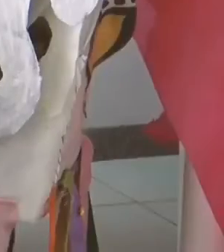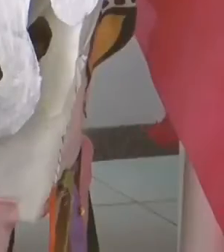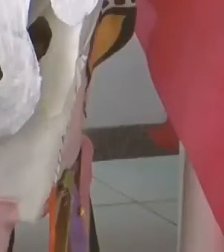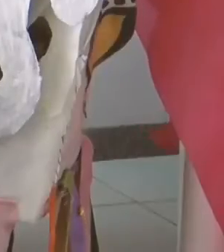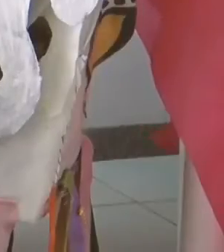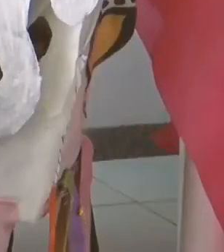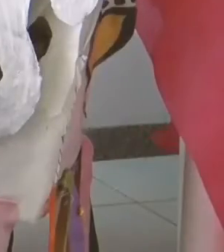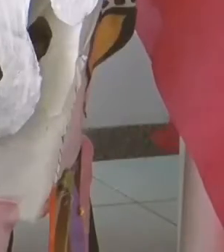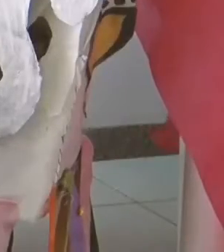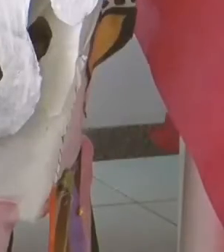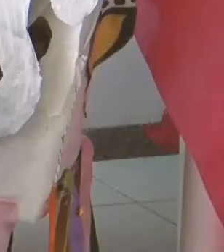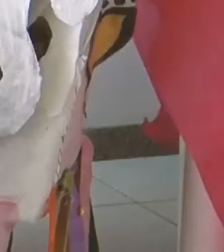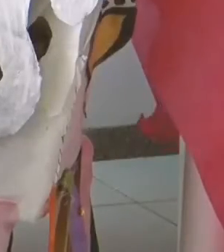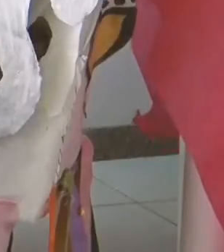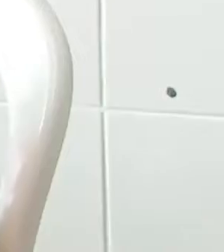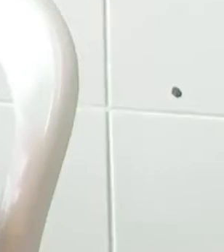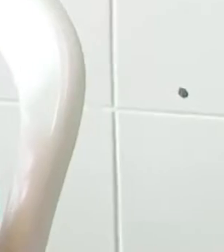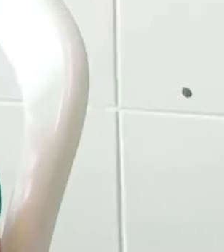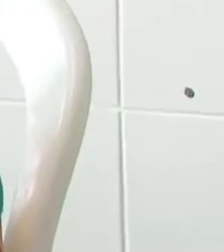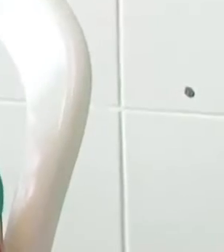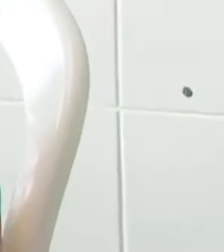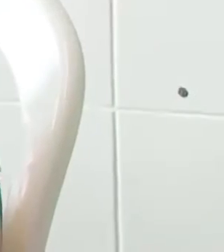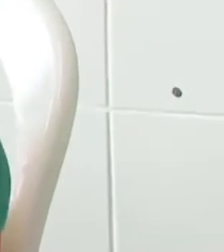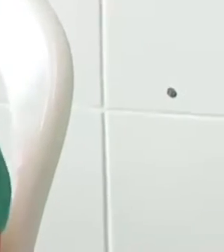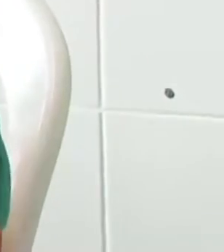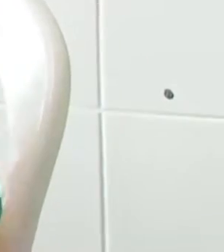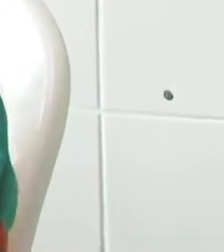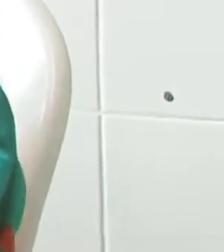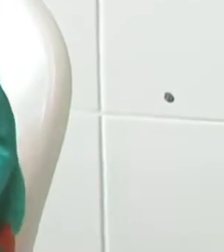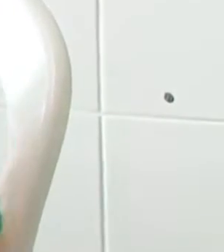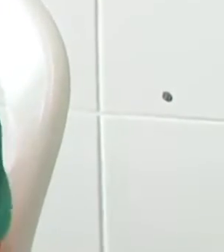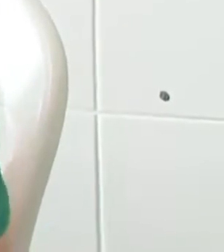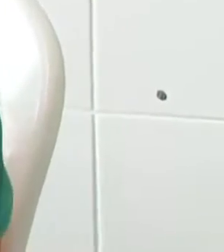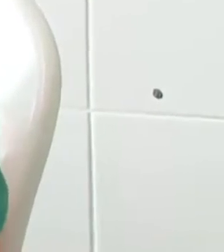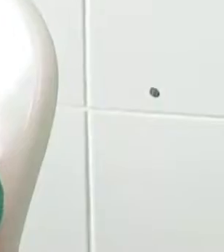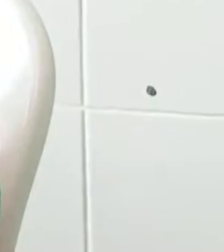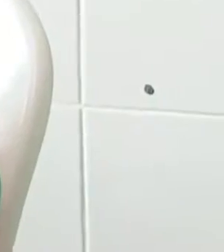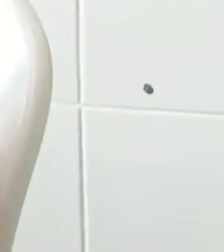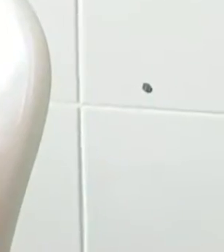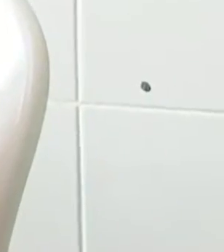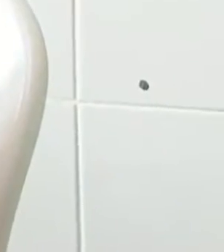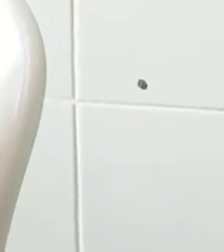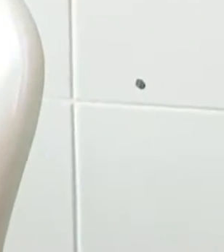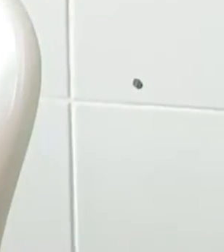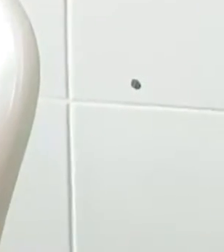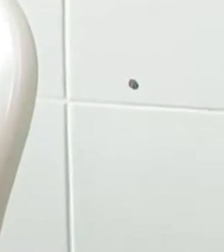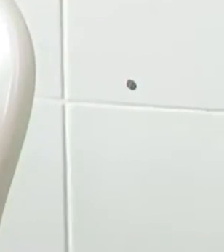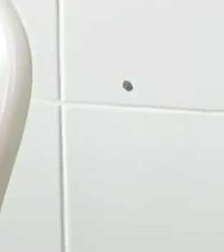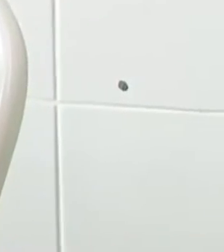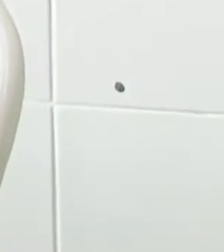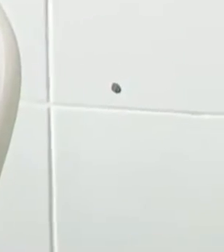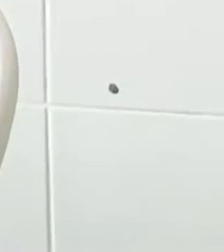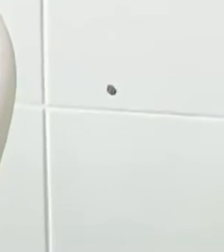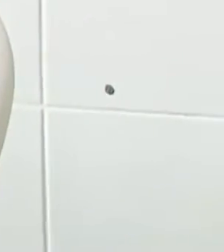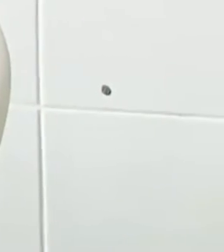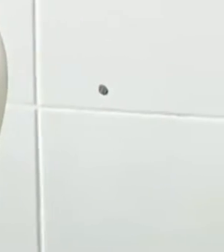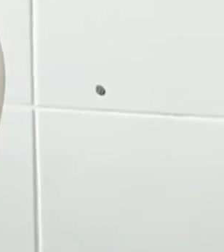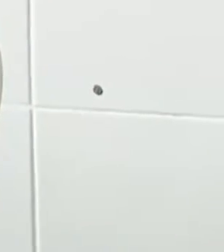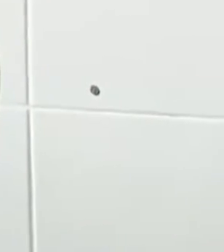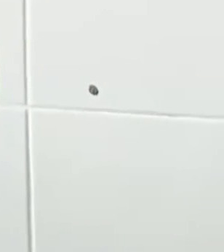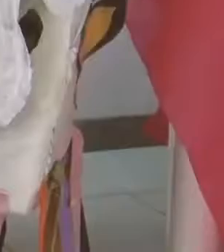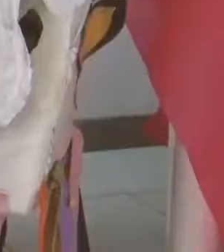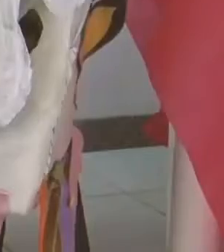reisado, 12 anos, eu estou na frente do reisado. A música que a gente entra logo é Bendito, louvado seja, Bendito,